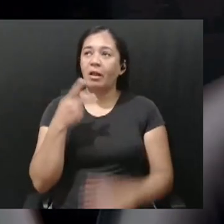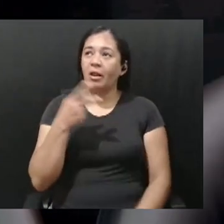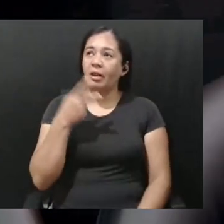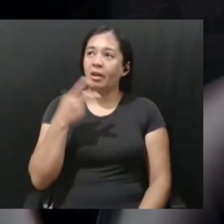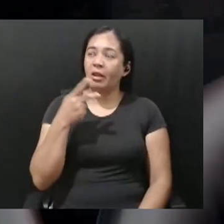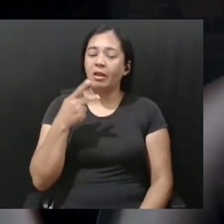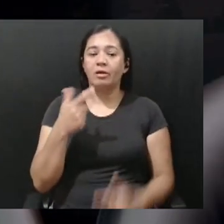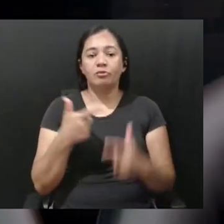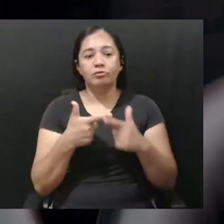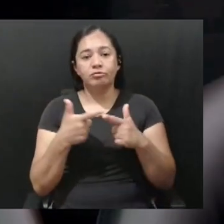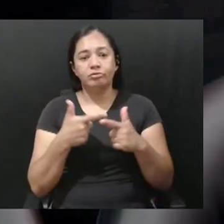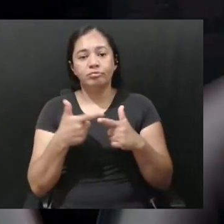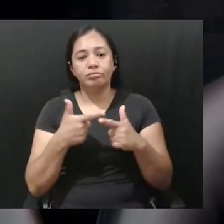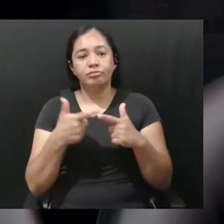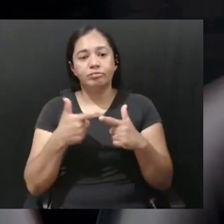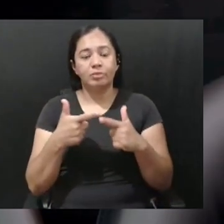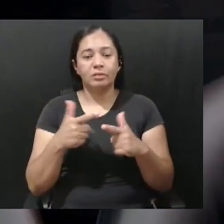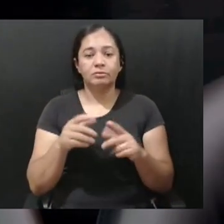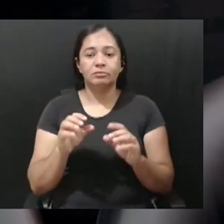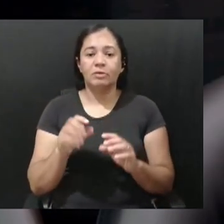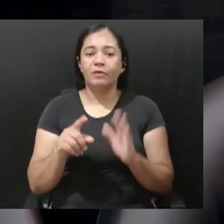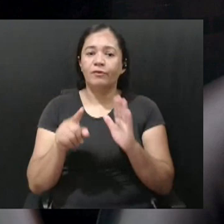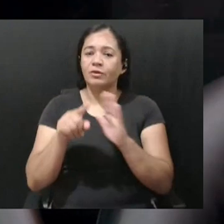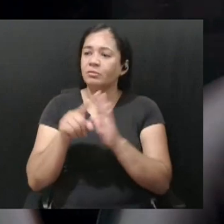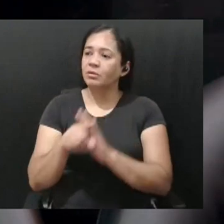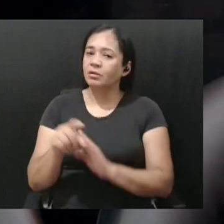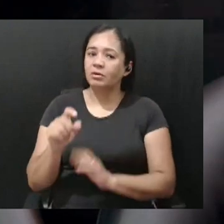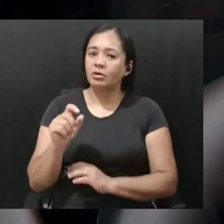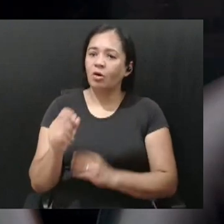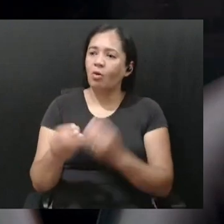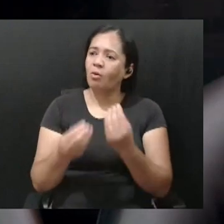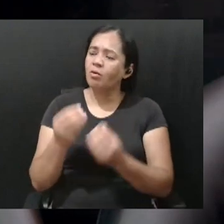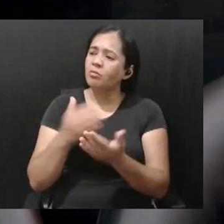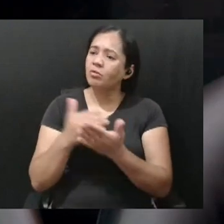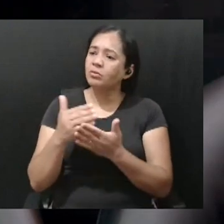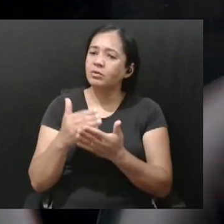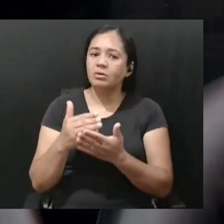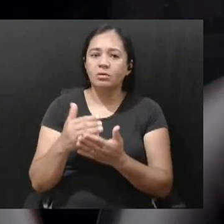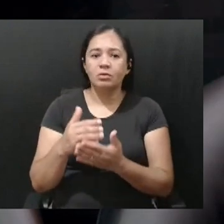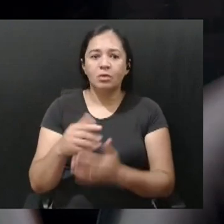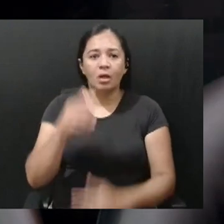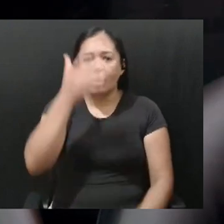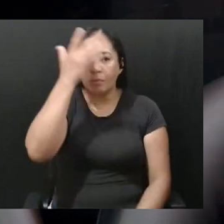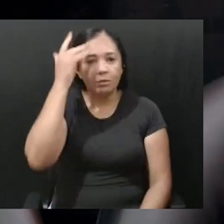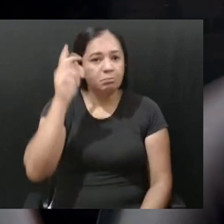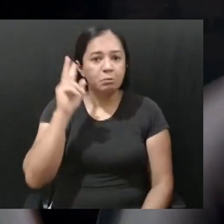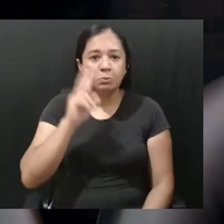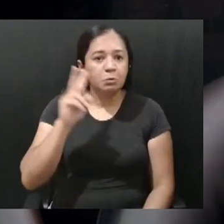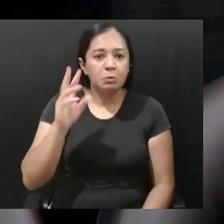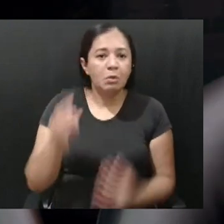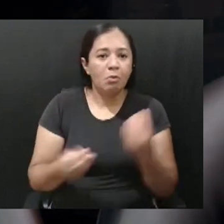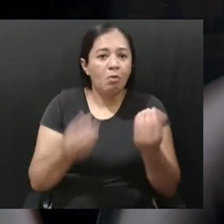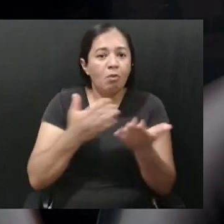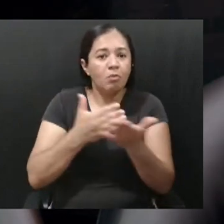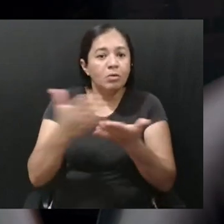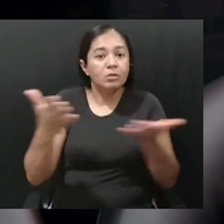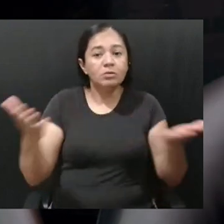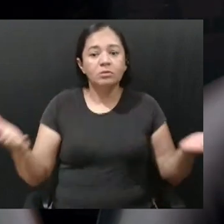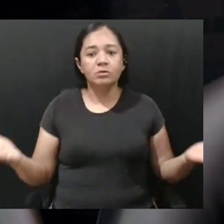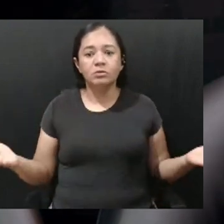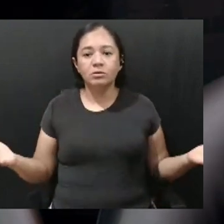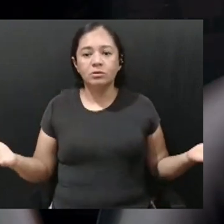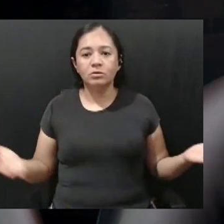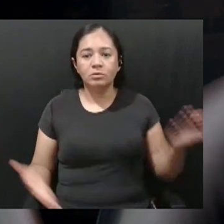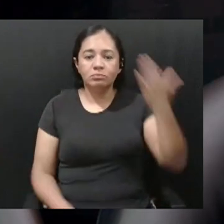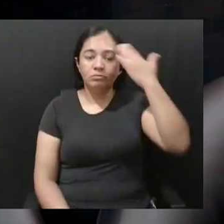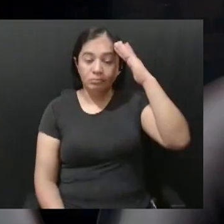etc. E você pergunta assim, tá, mas como começou isso? Ela não lembra nem como começou, né? Ela não lembra como começou, né? Entendeu? E aí,